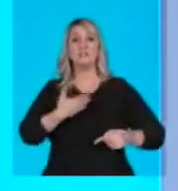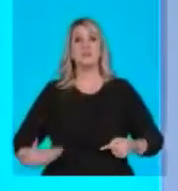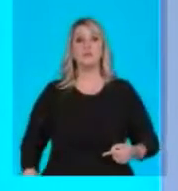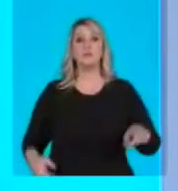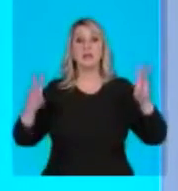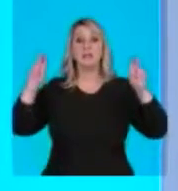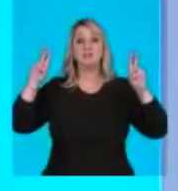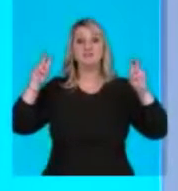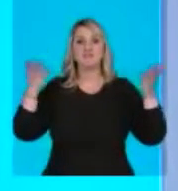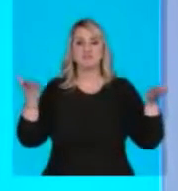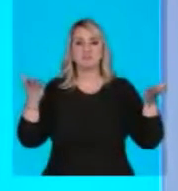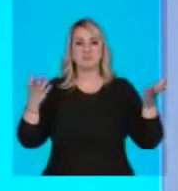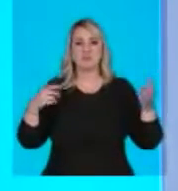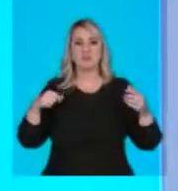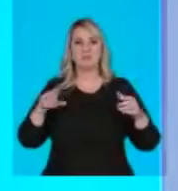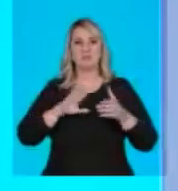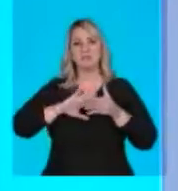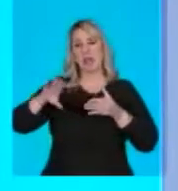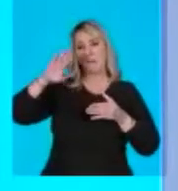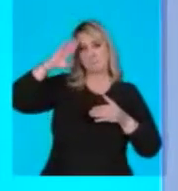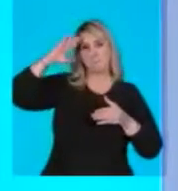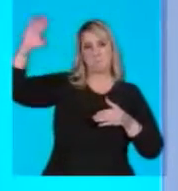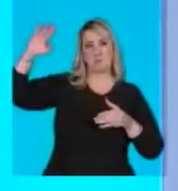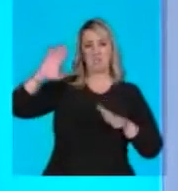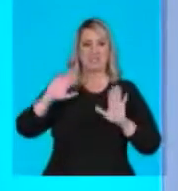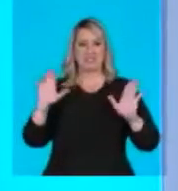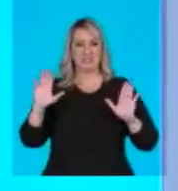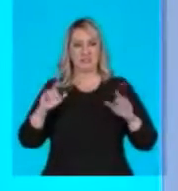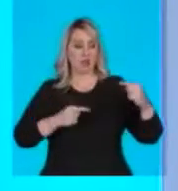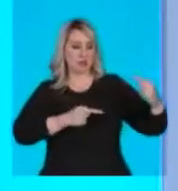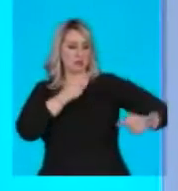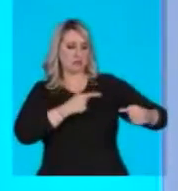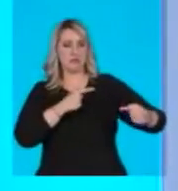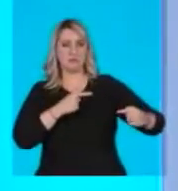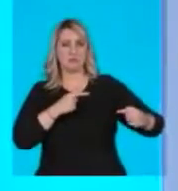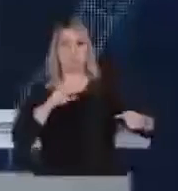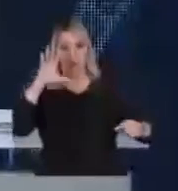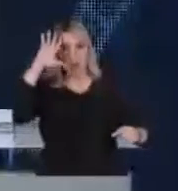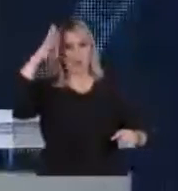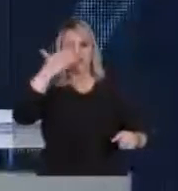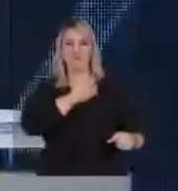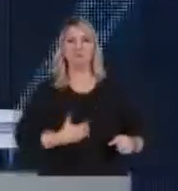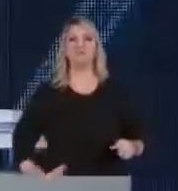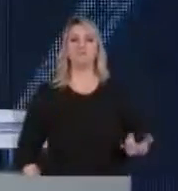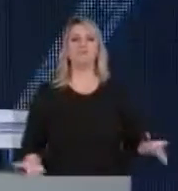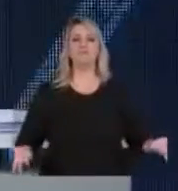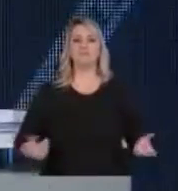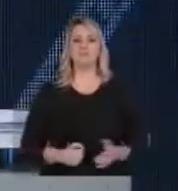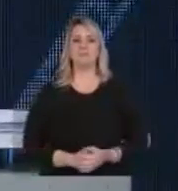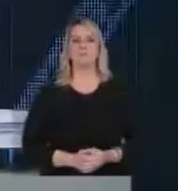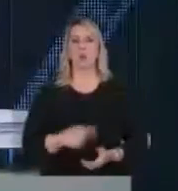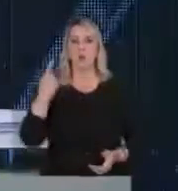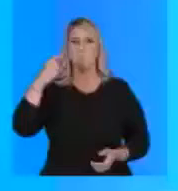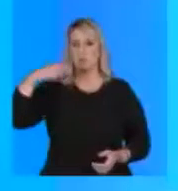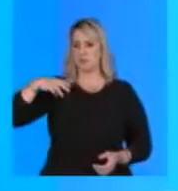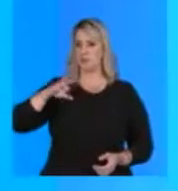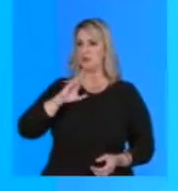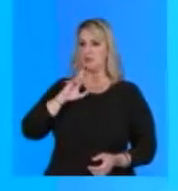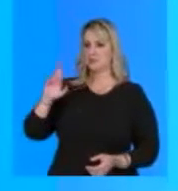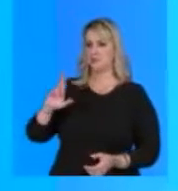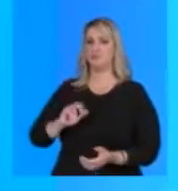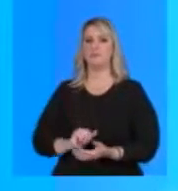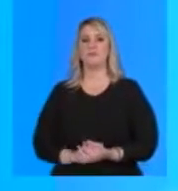isso então ele tem que fugir de um debate moralista e um debate política pública com resultado lá de bolsonaro tem um minuto para réplica o preç